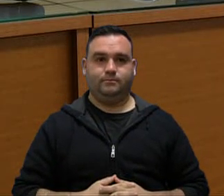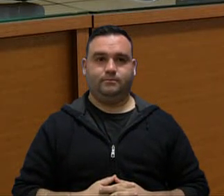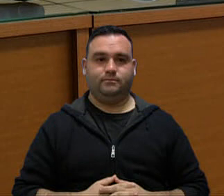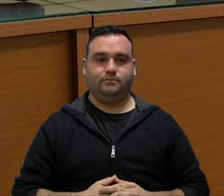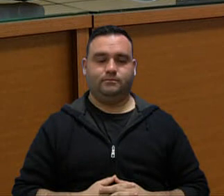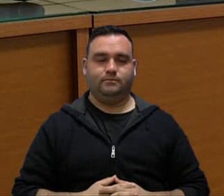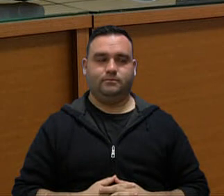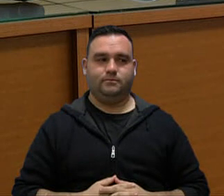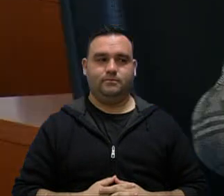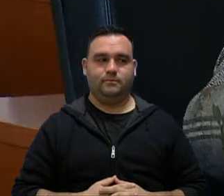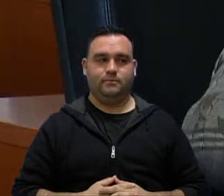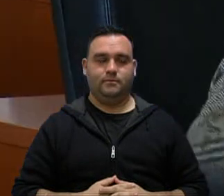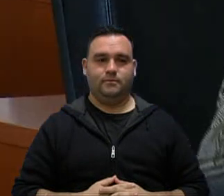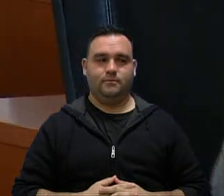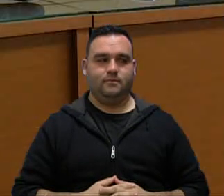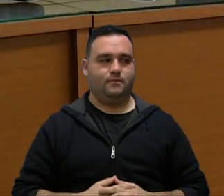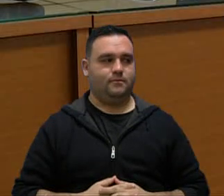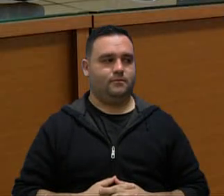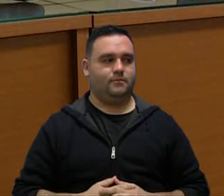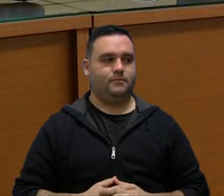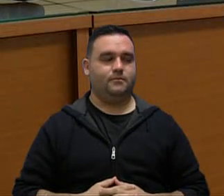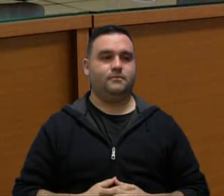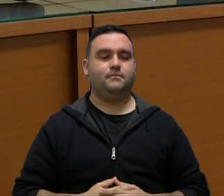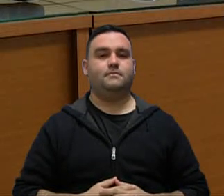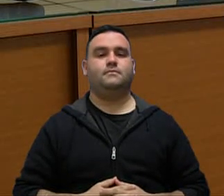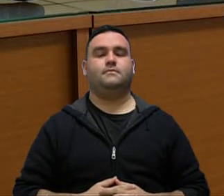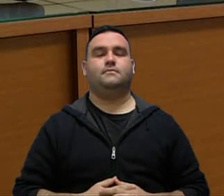o secretário do cartãozinho é